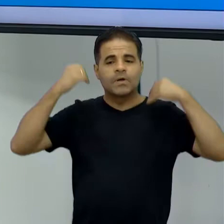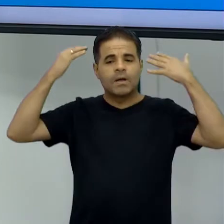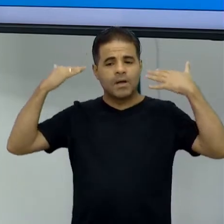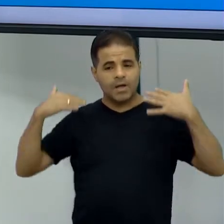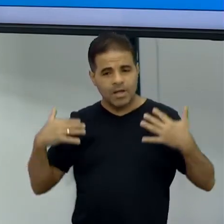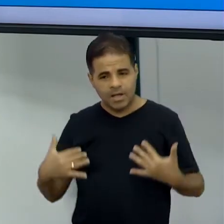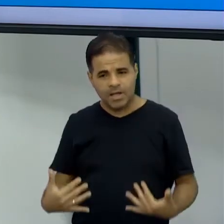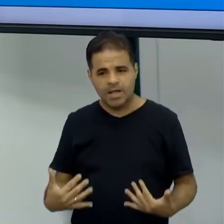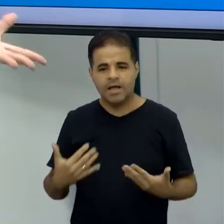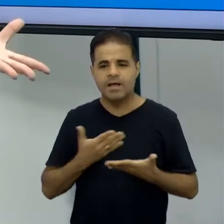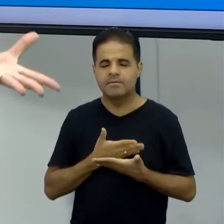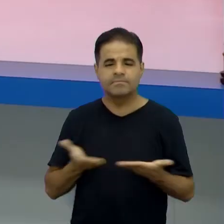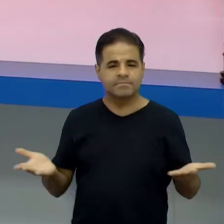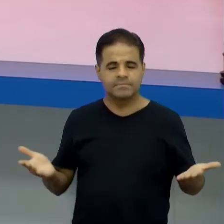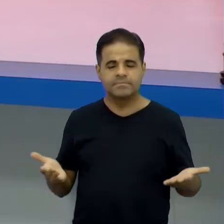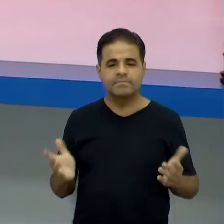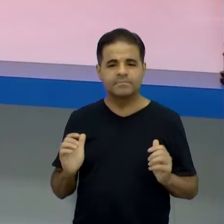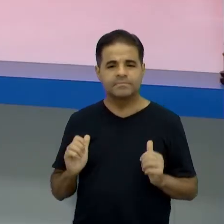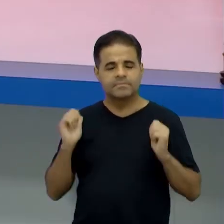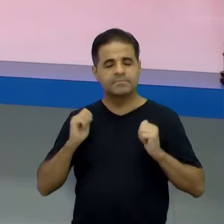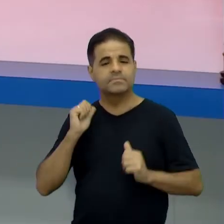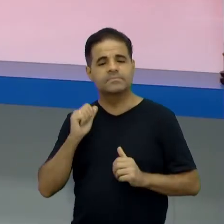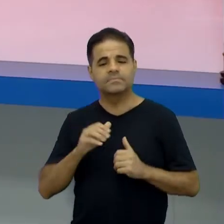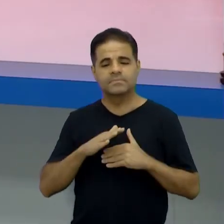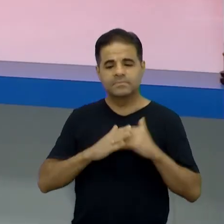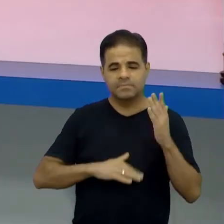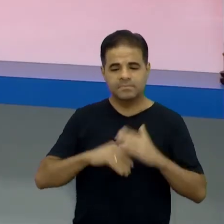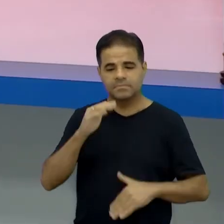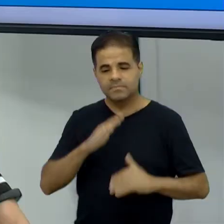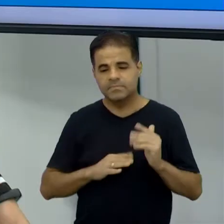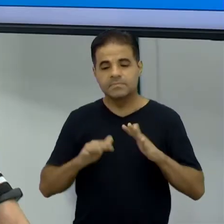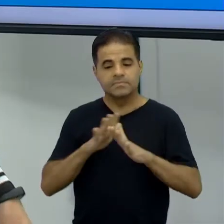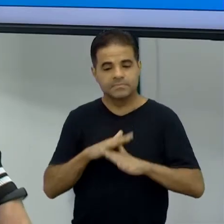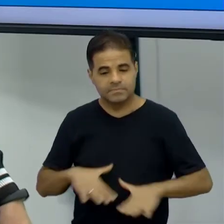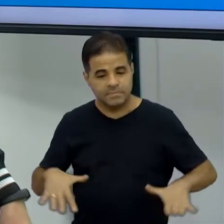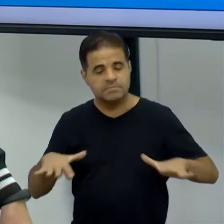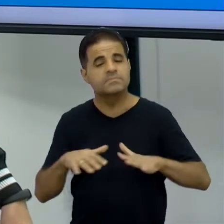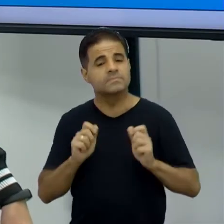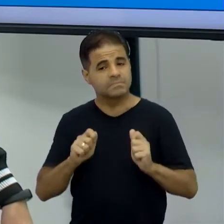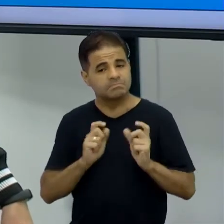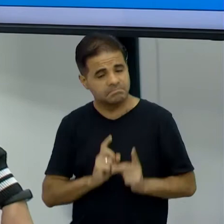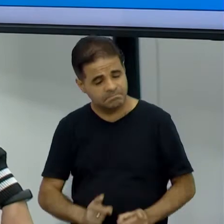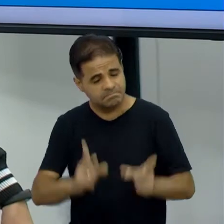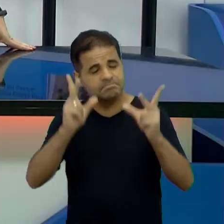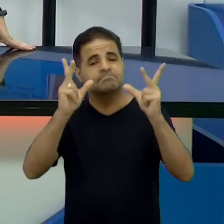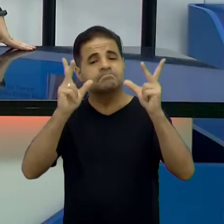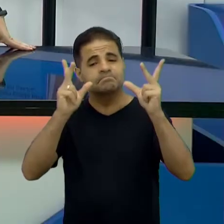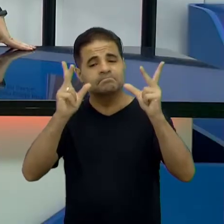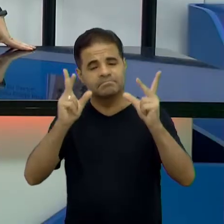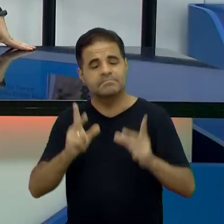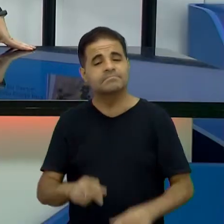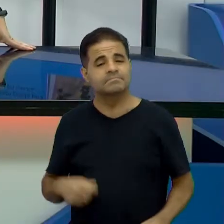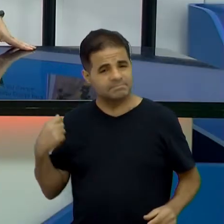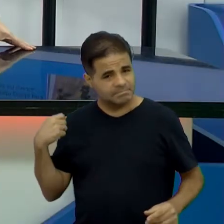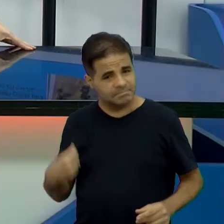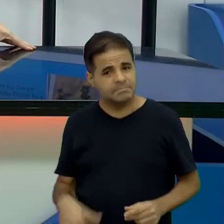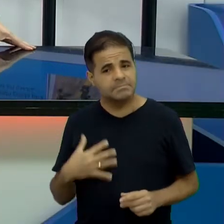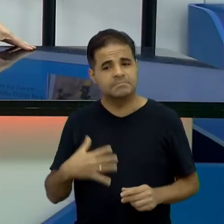e... Tartaruga ninja joga futebol de 5. Olha só, você ia vender, hein? Você ia vender.